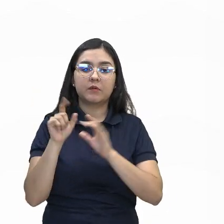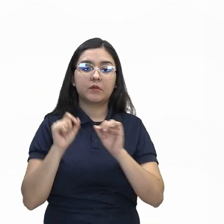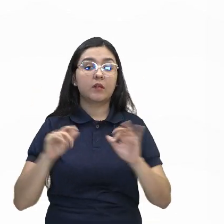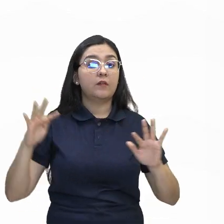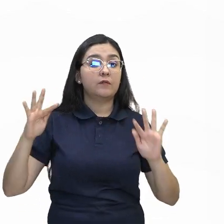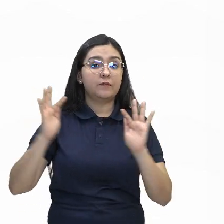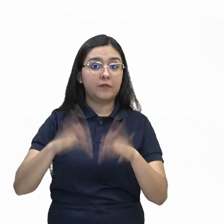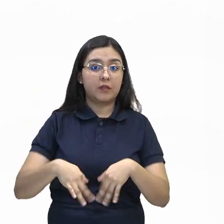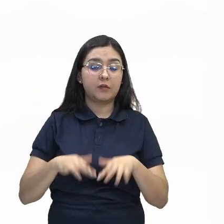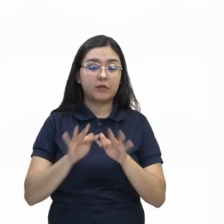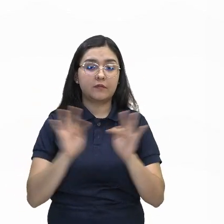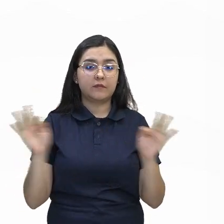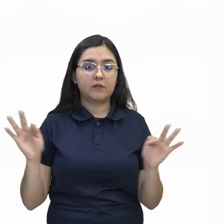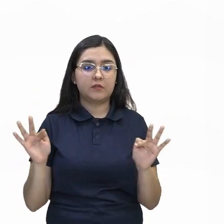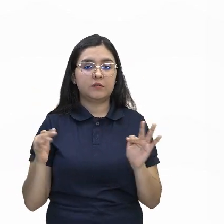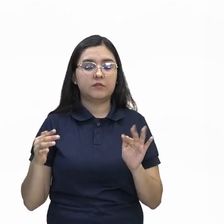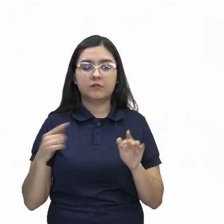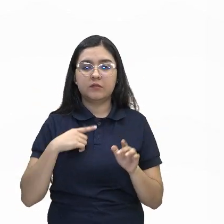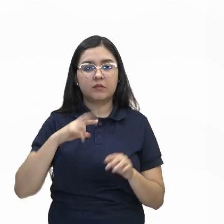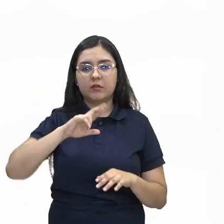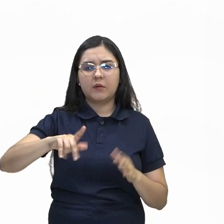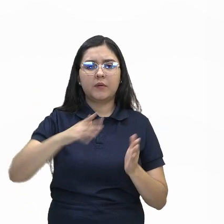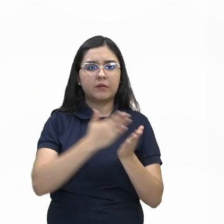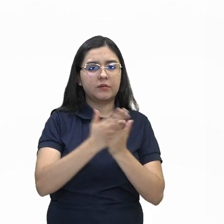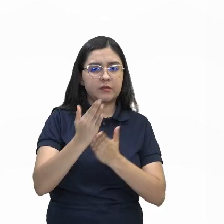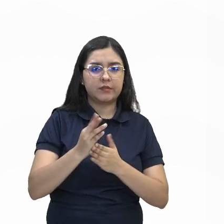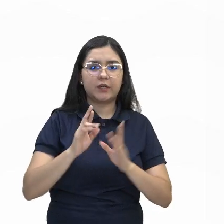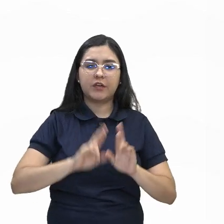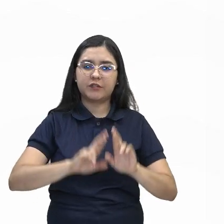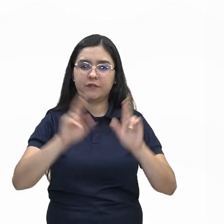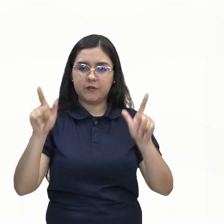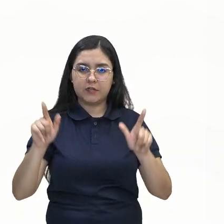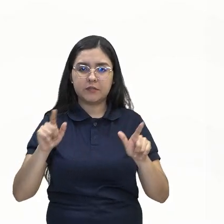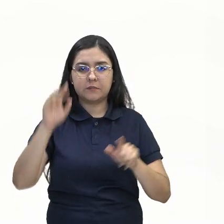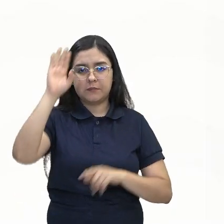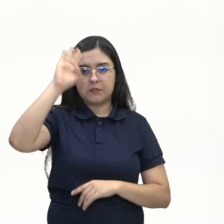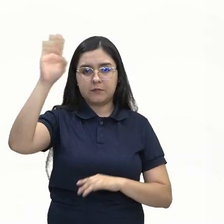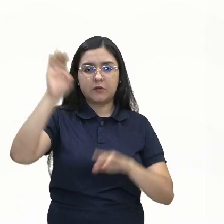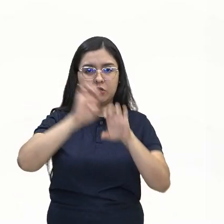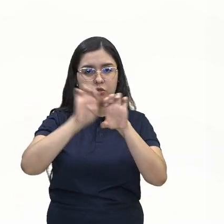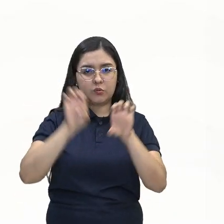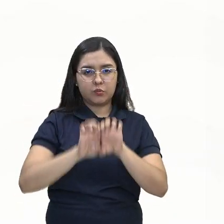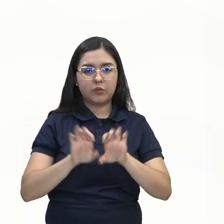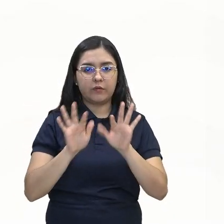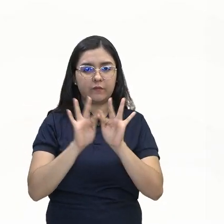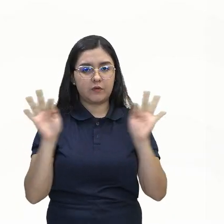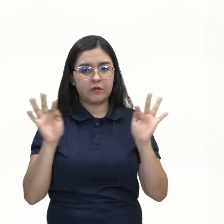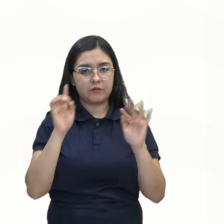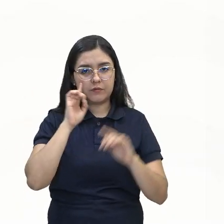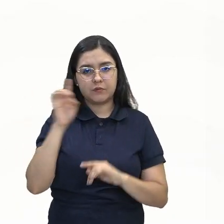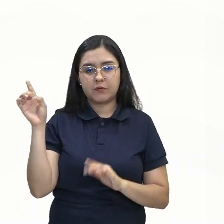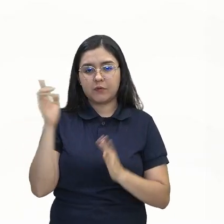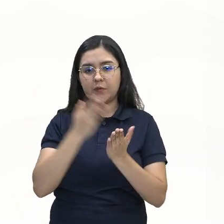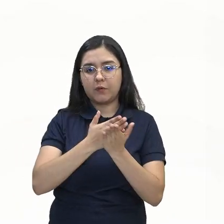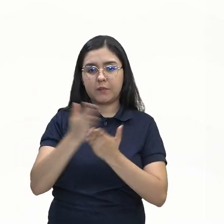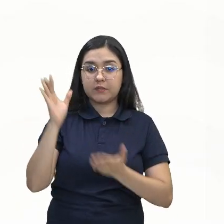final ao invés de iniciar, tá? Essa é a única diferença estrutural, tá? Olha só, aqui eu começo afirmando, né? Falando